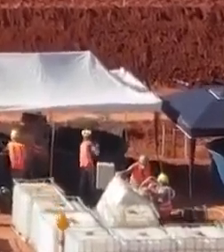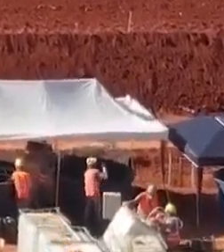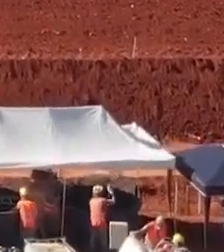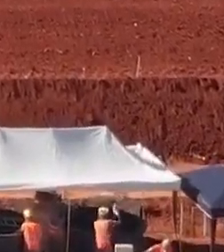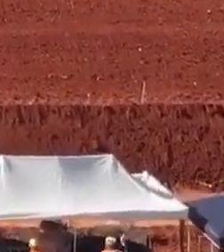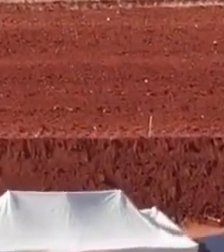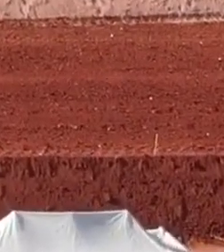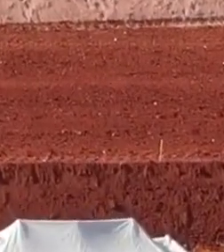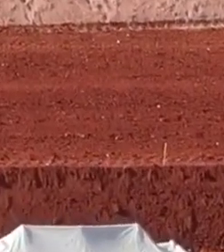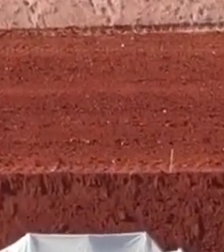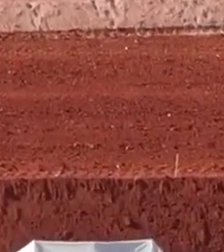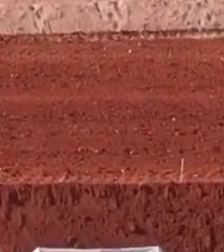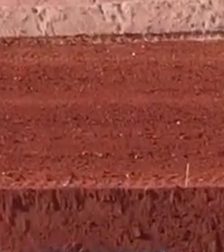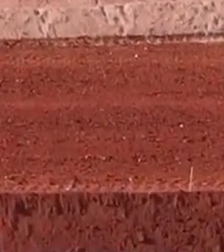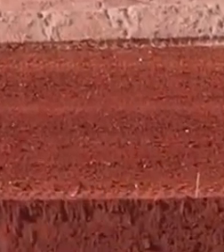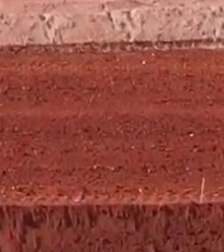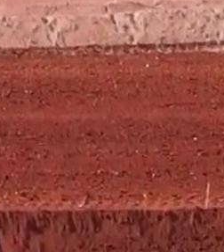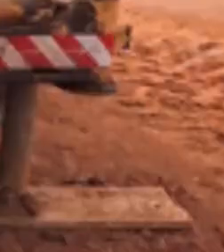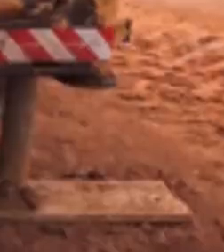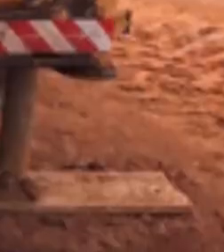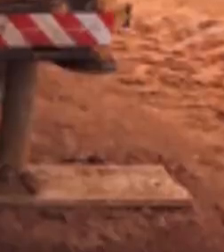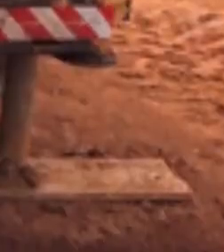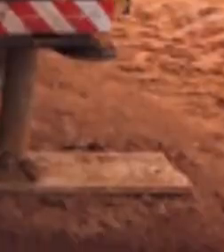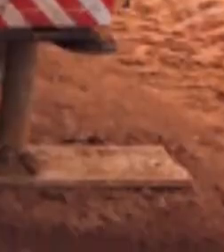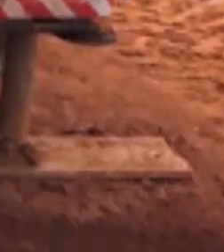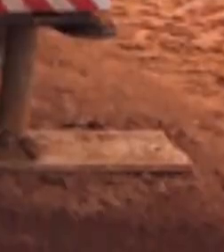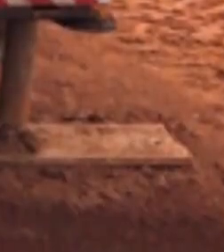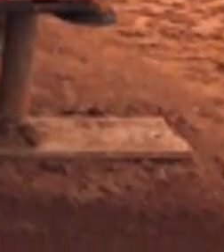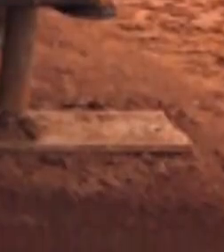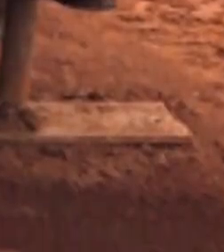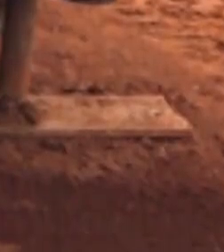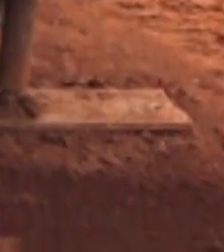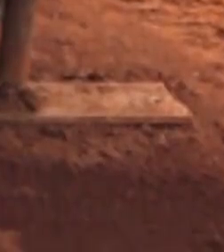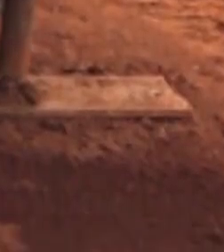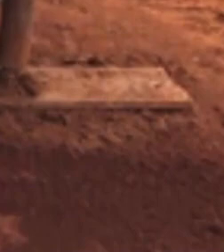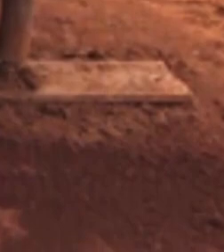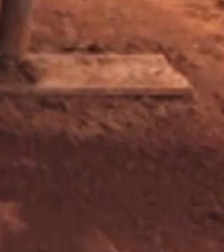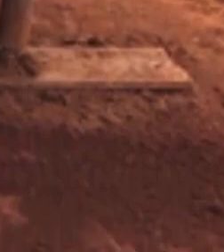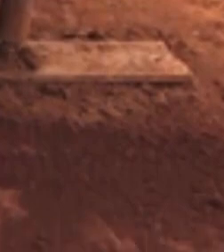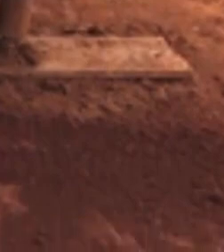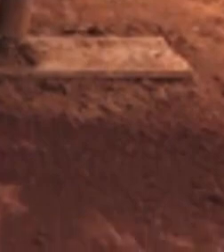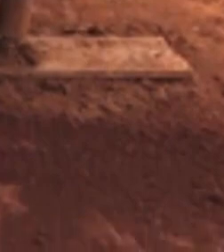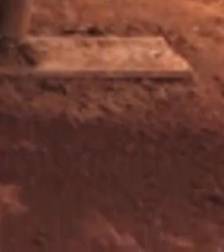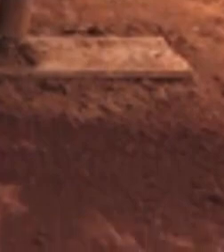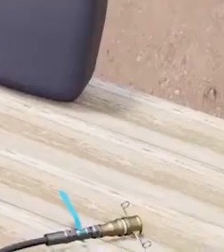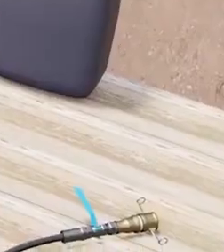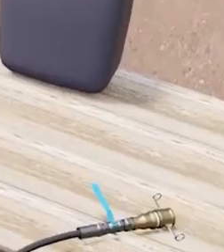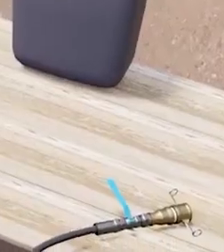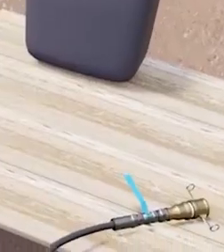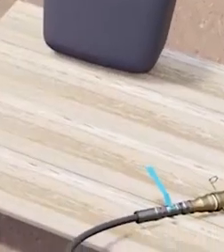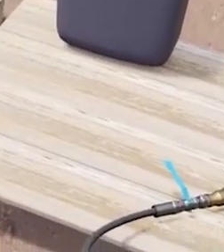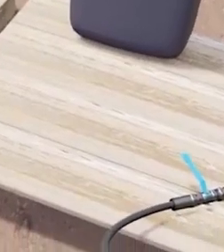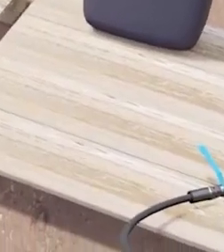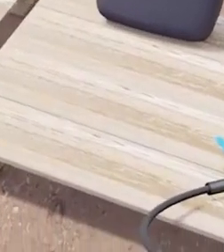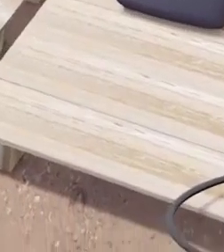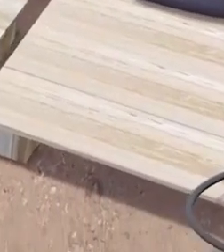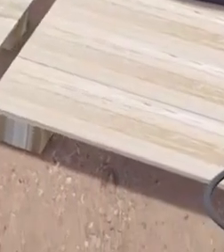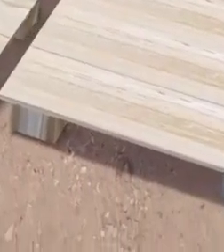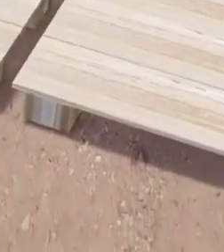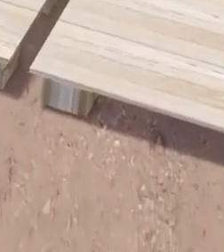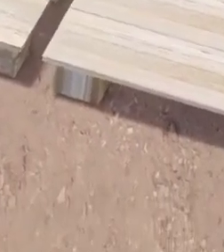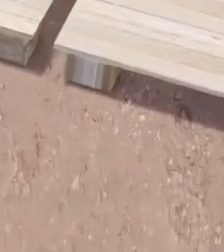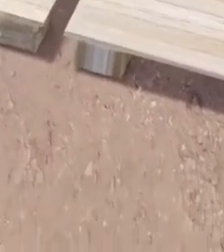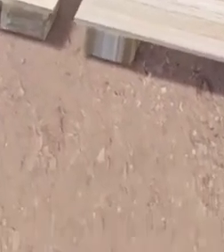da nanosílica. Esses furos possuem diâmetro reduzido, sem causar vibrações ou impactos